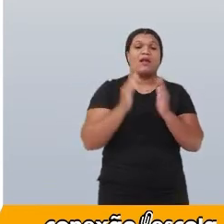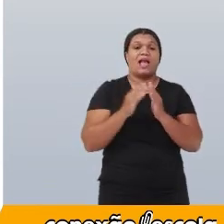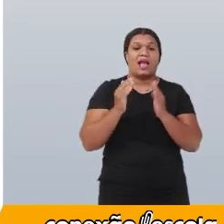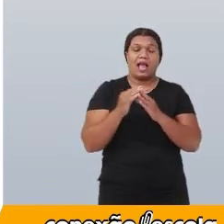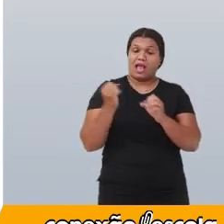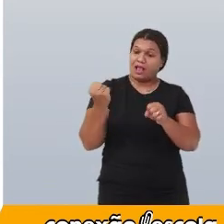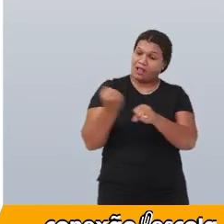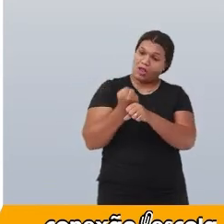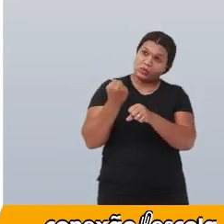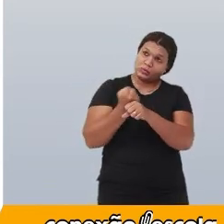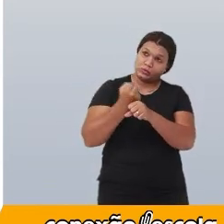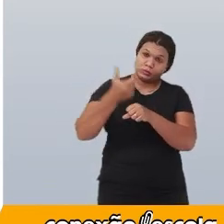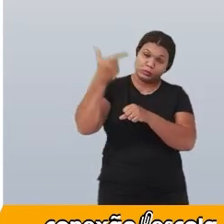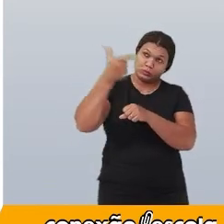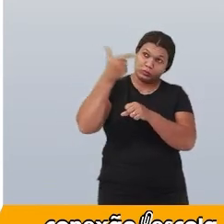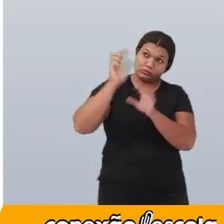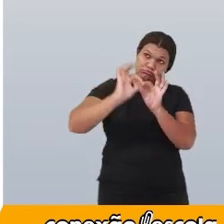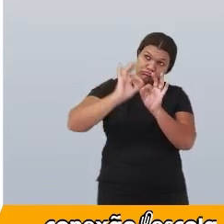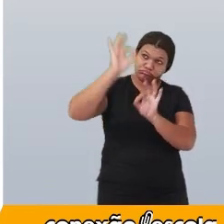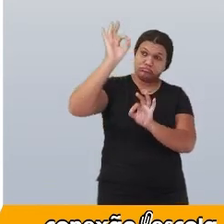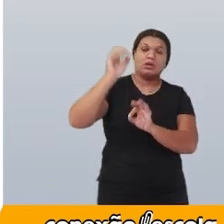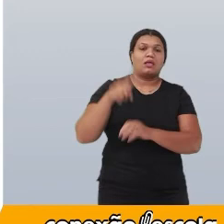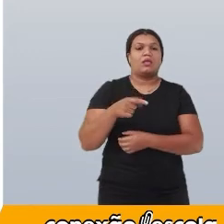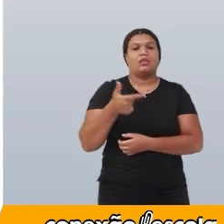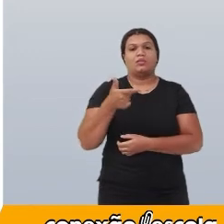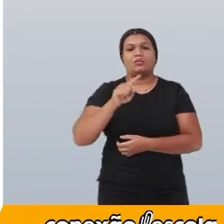que foi aumentada é